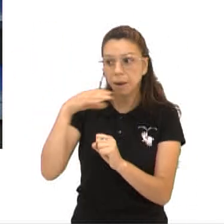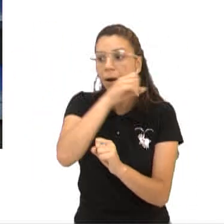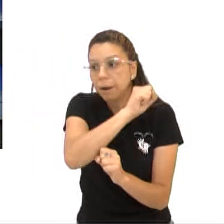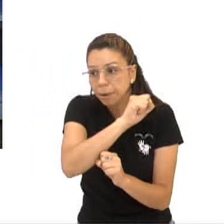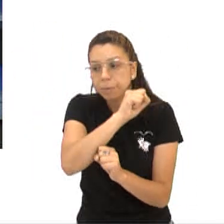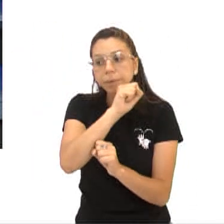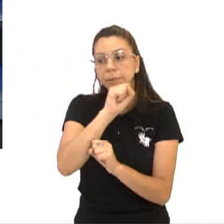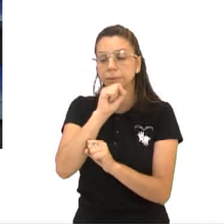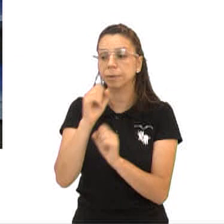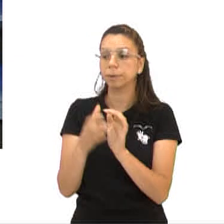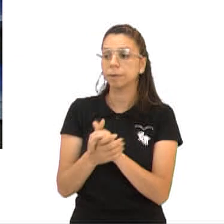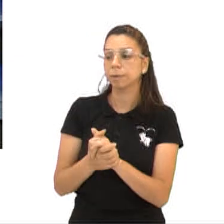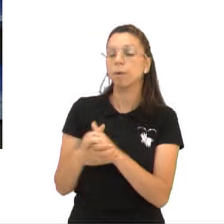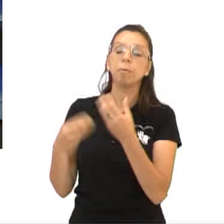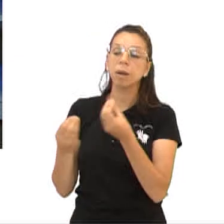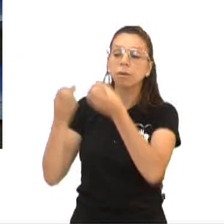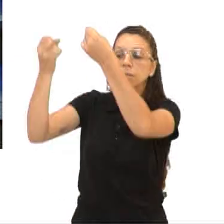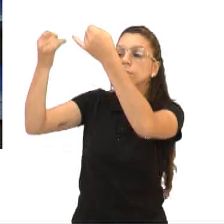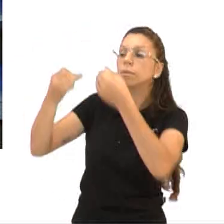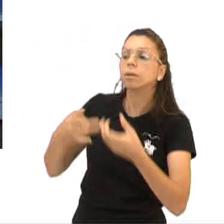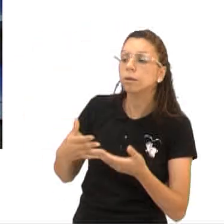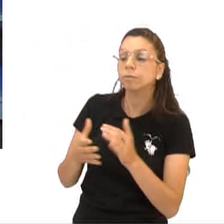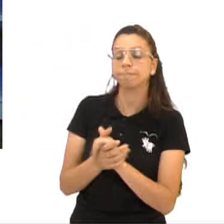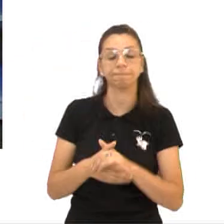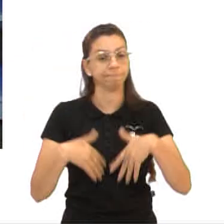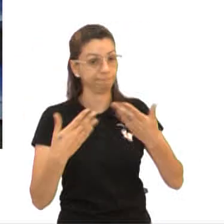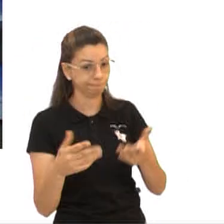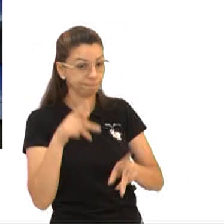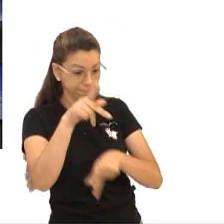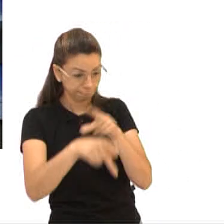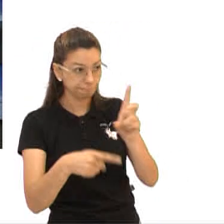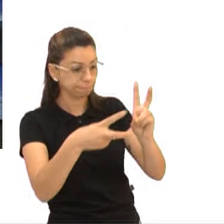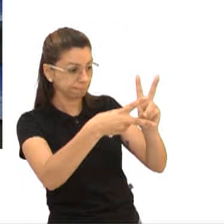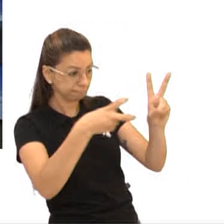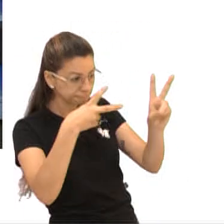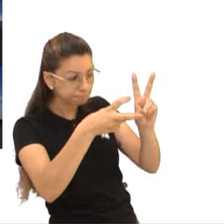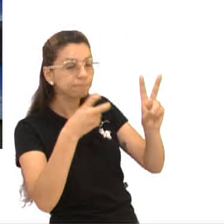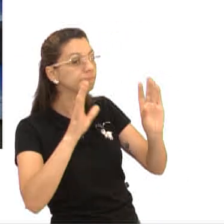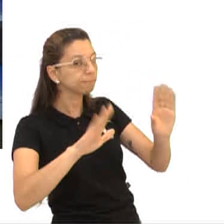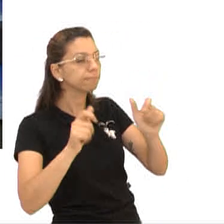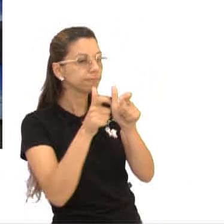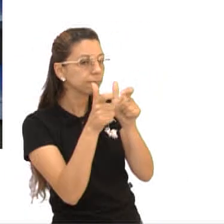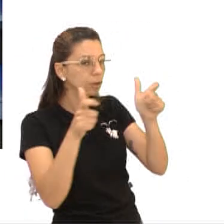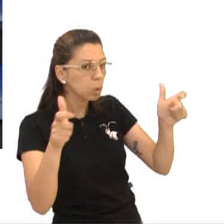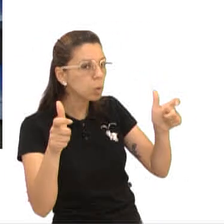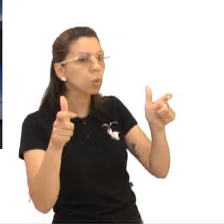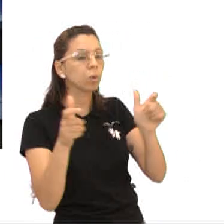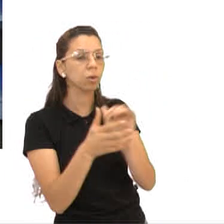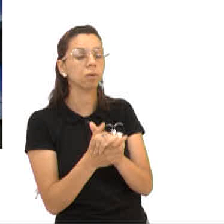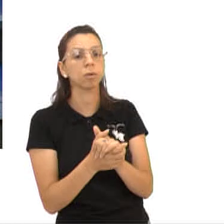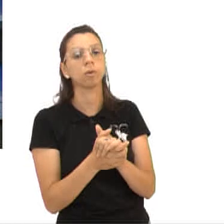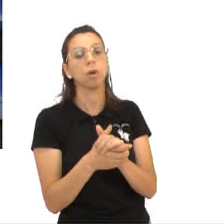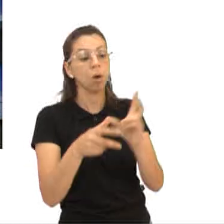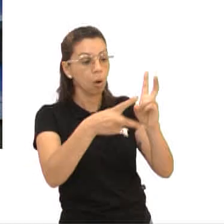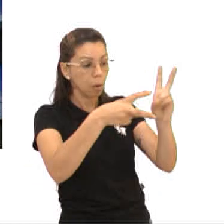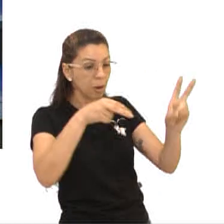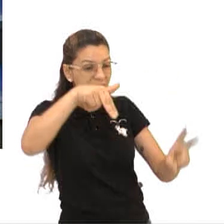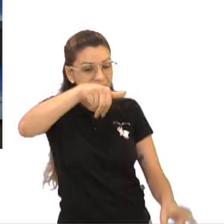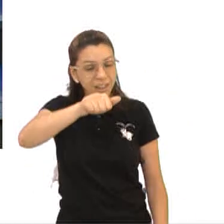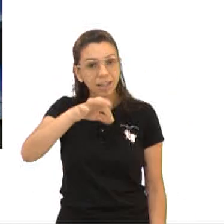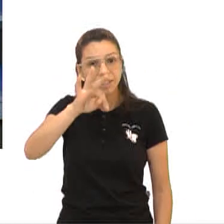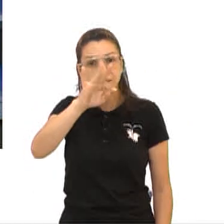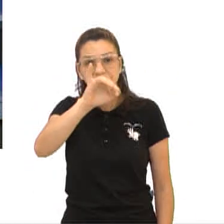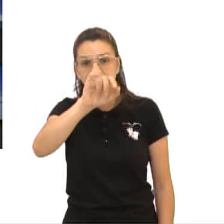encerrar esse bloco, comentar um pouquinho para nós? Os povos indígenas, e vamos ampliar, os nativos, povos nativos, seja da